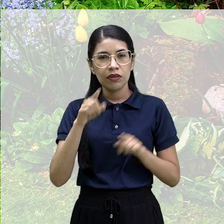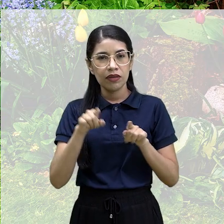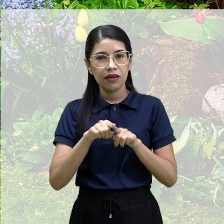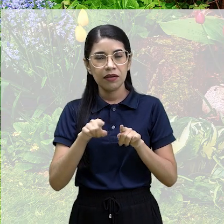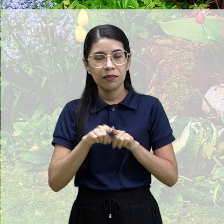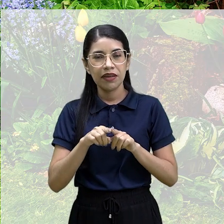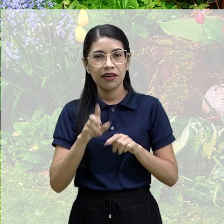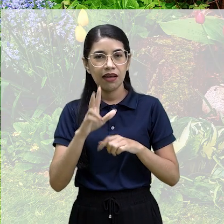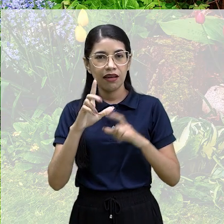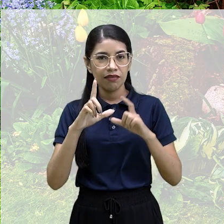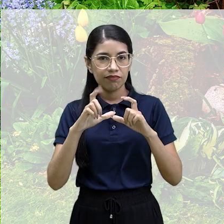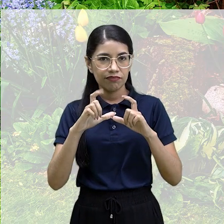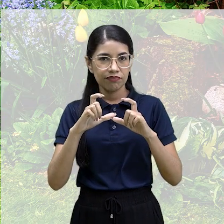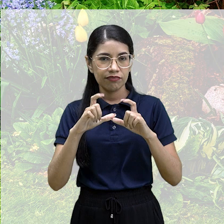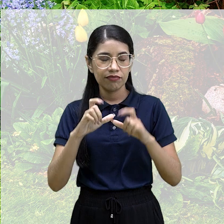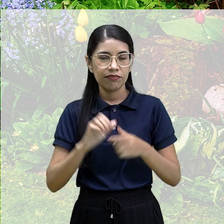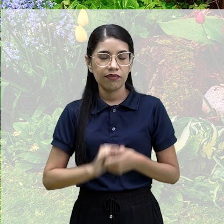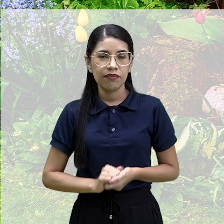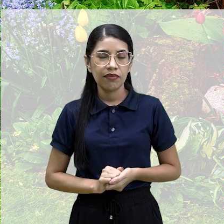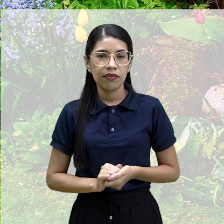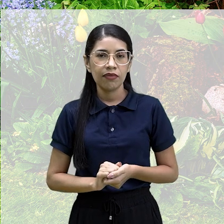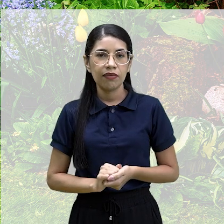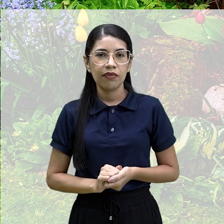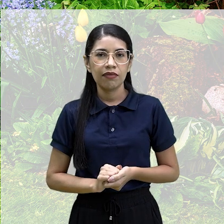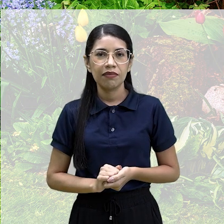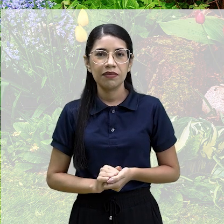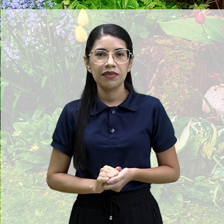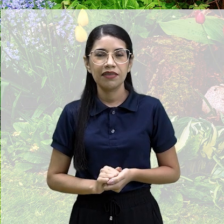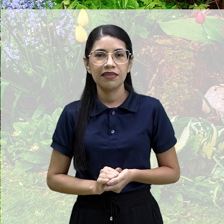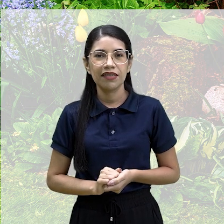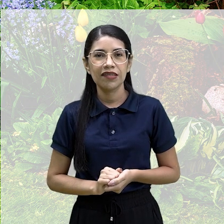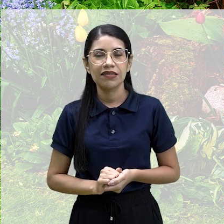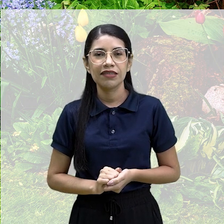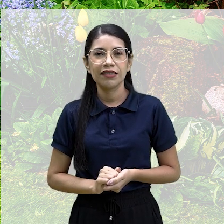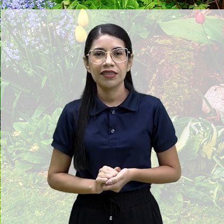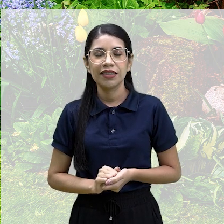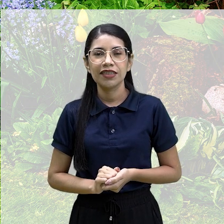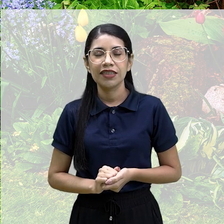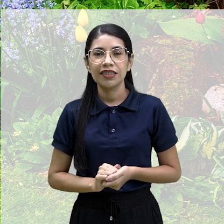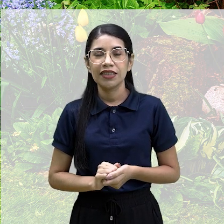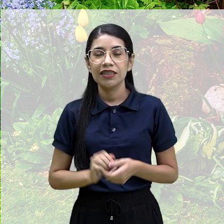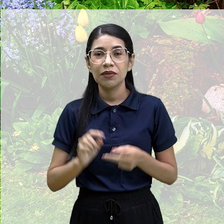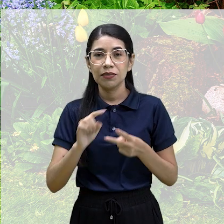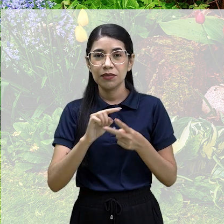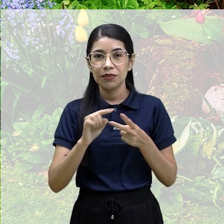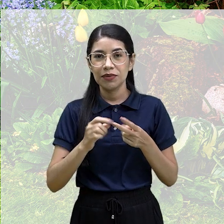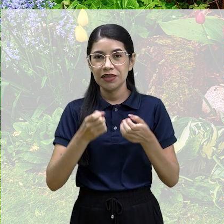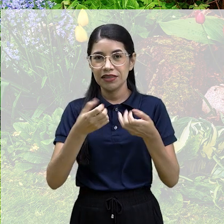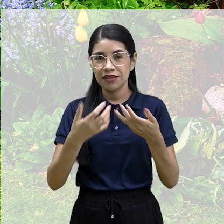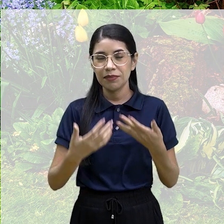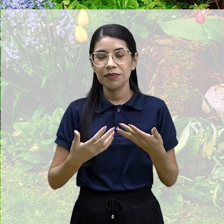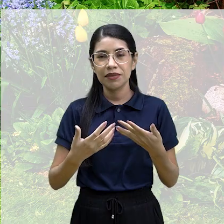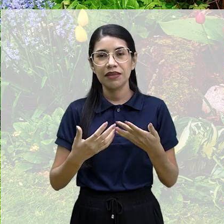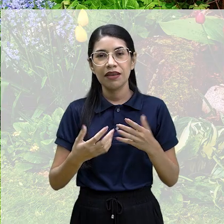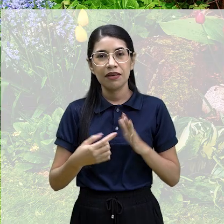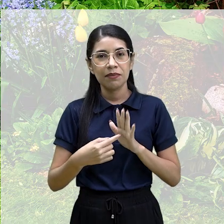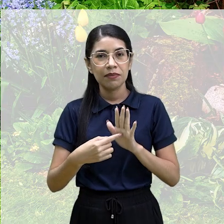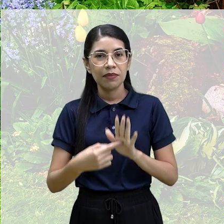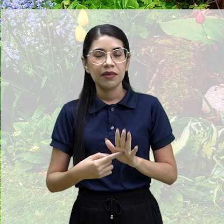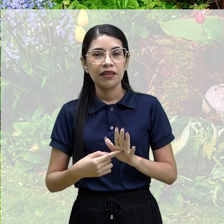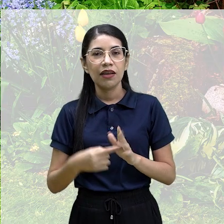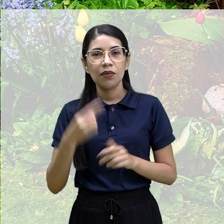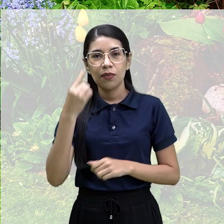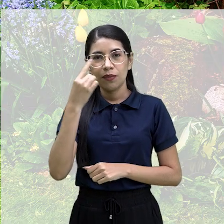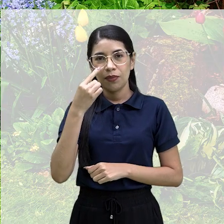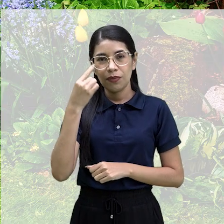câmera. E falar sobre esses 2 exemplos, o olho e a câmera,